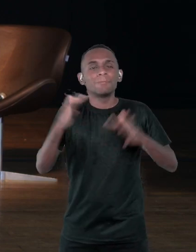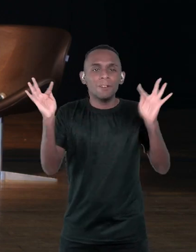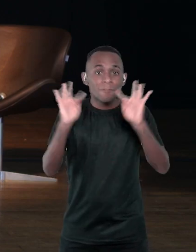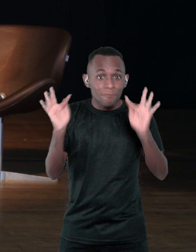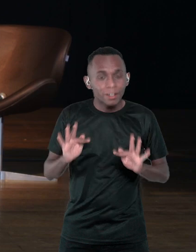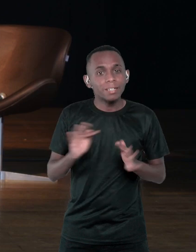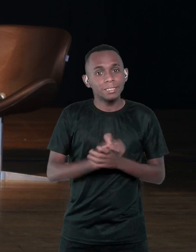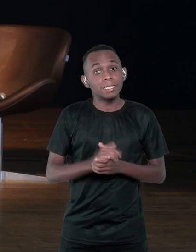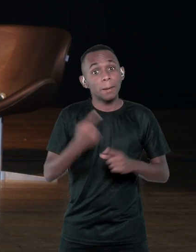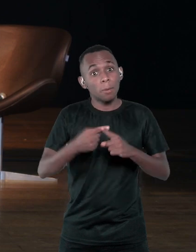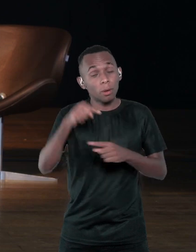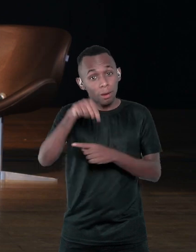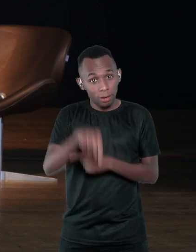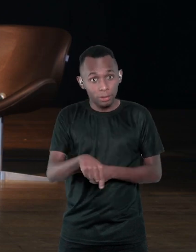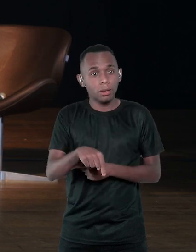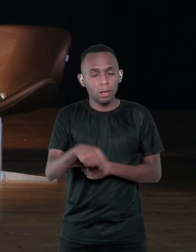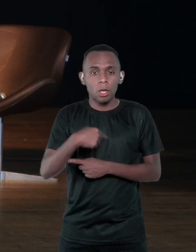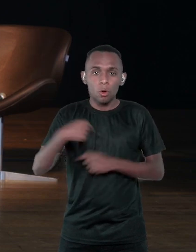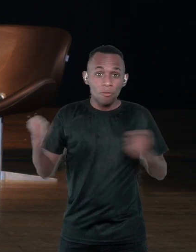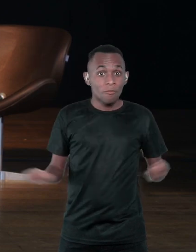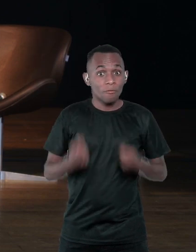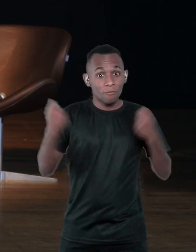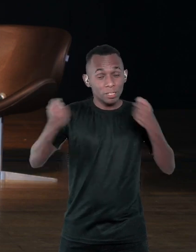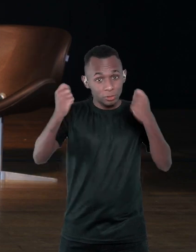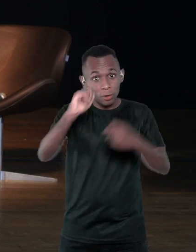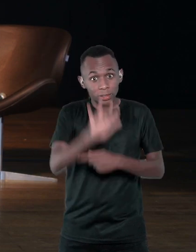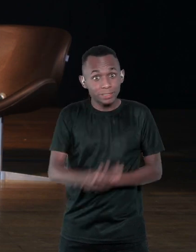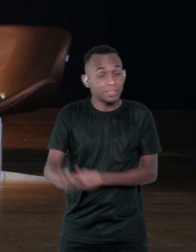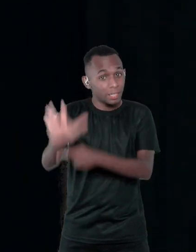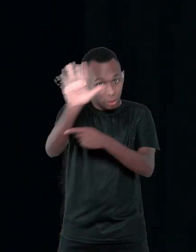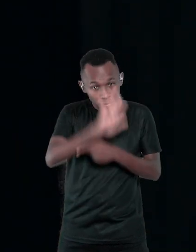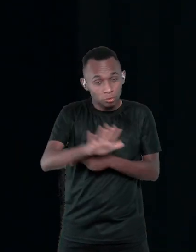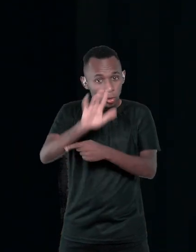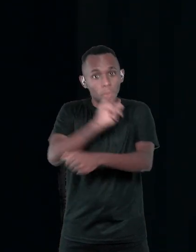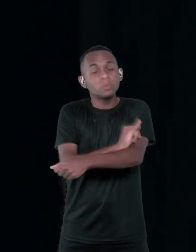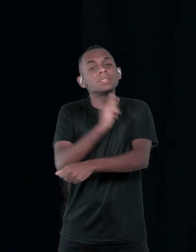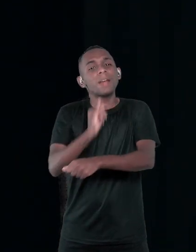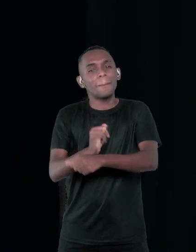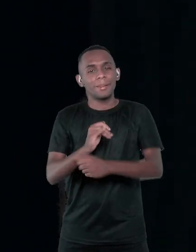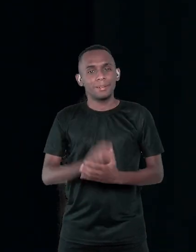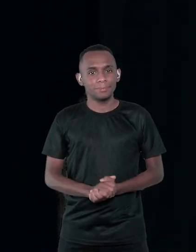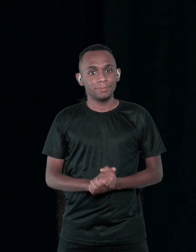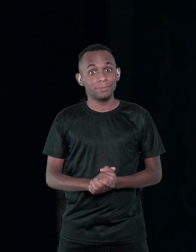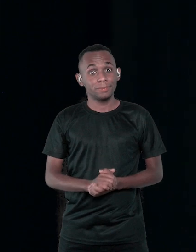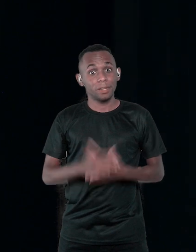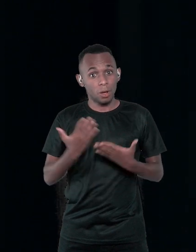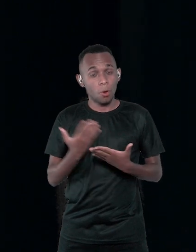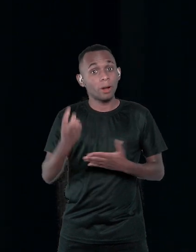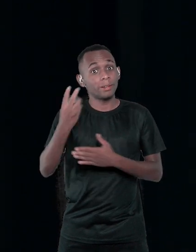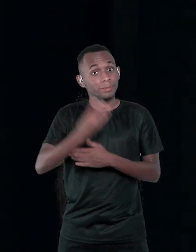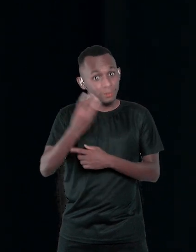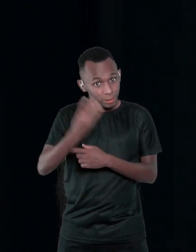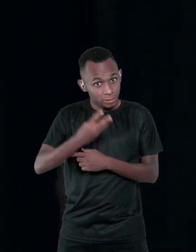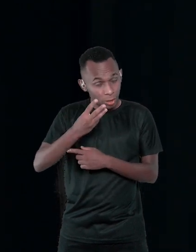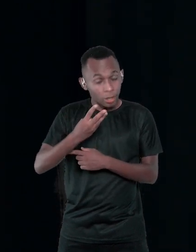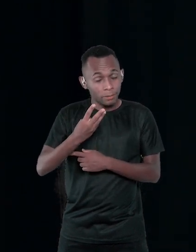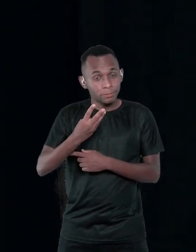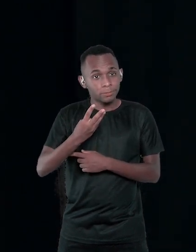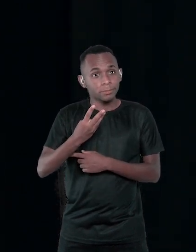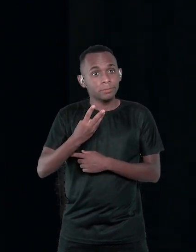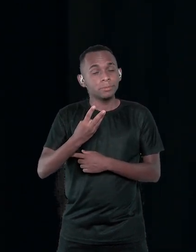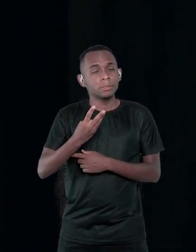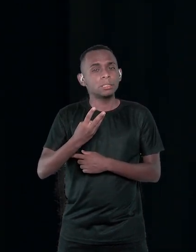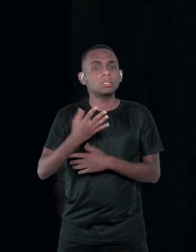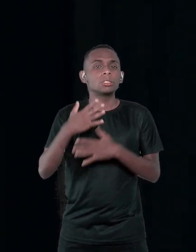2, porque aqui eu fiz o Festival Literário Internacional de Itabira. Estamos na terceira edição, vai acontecer